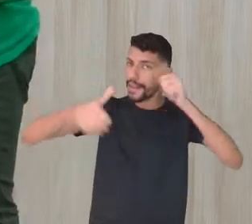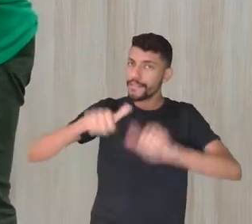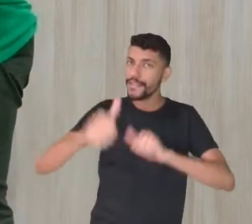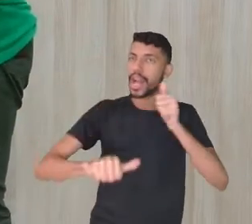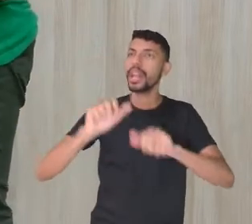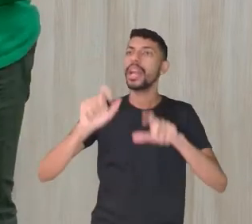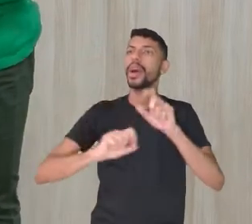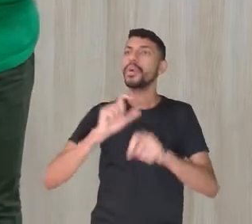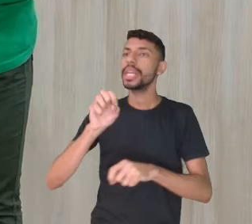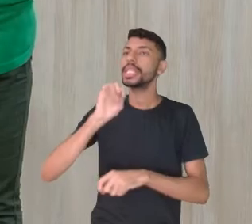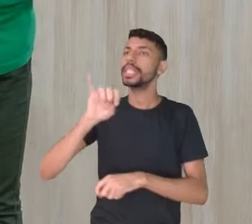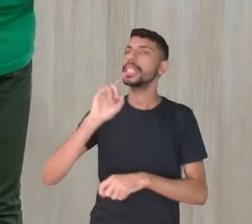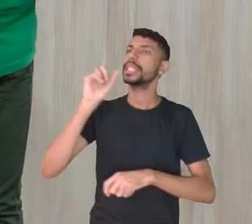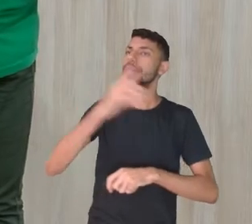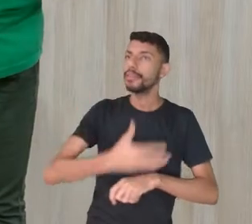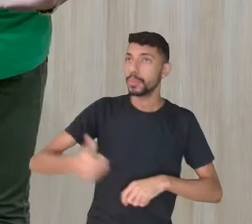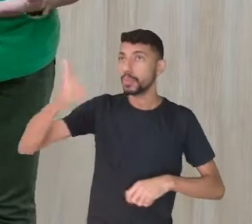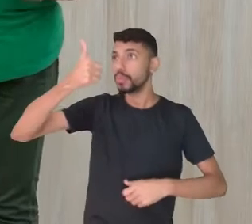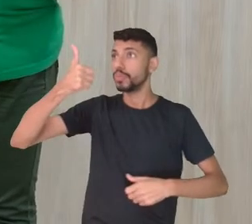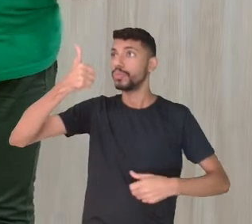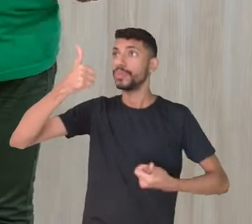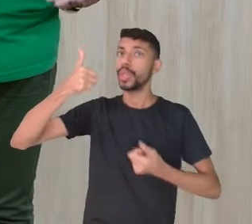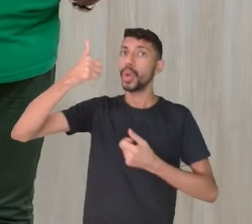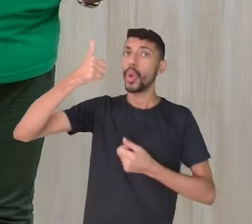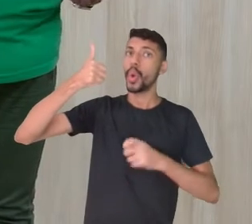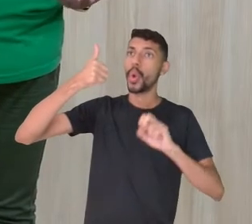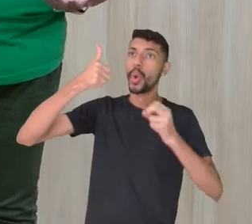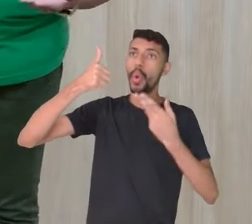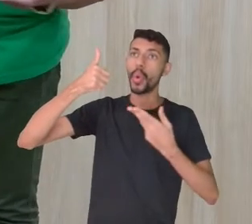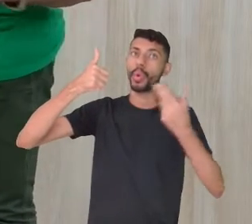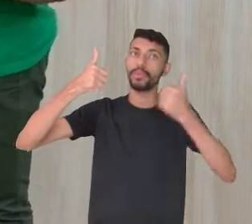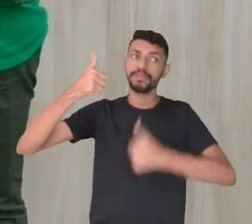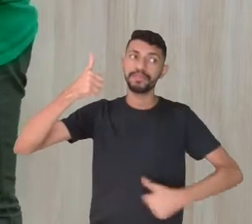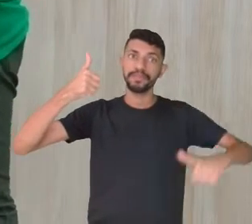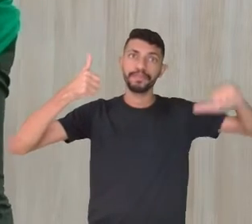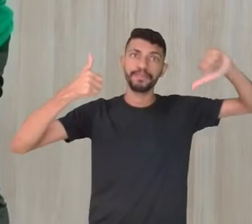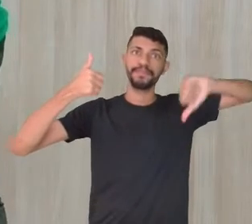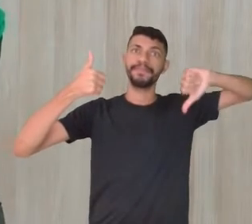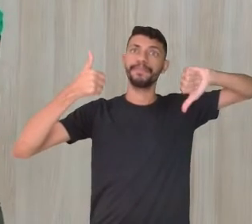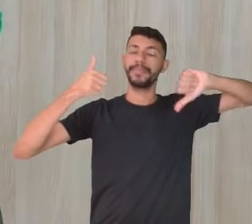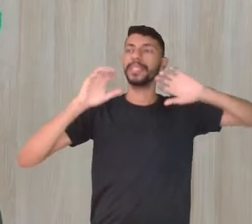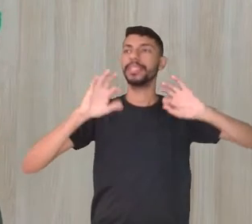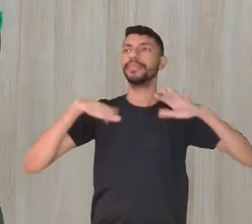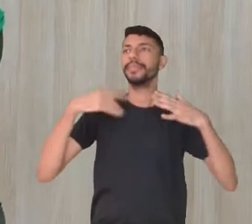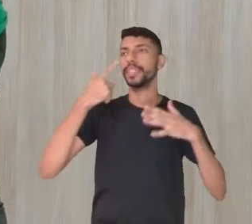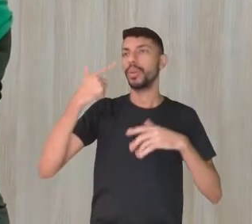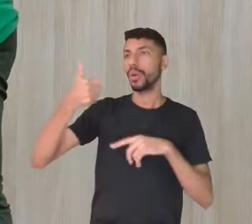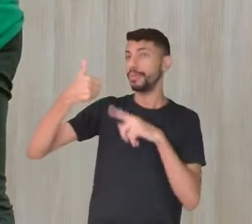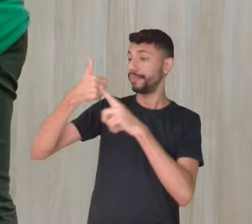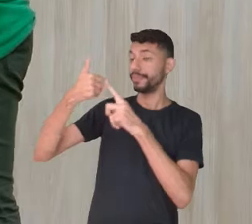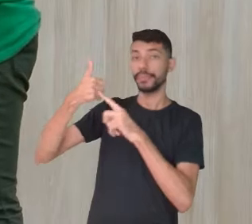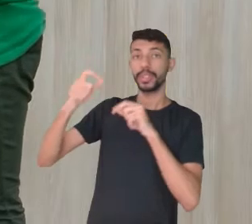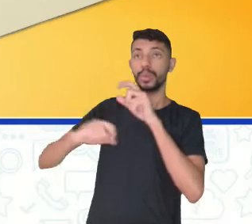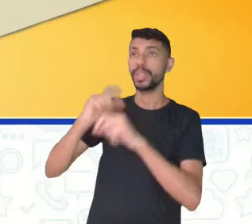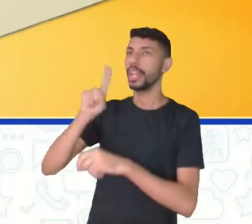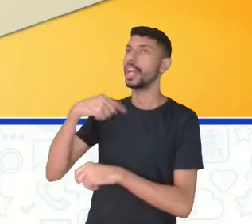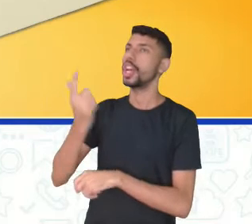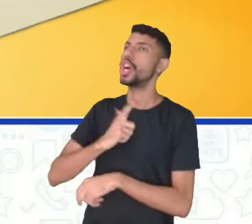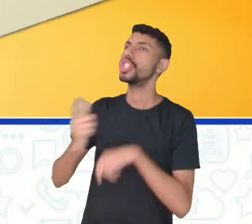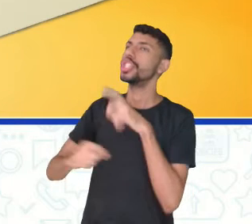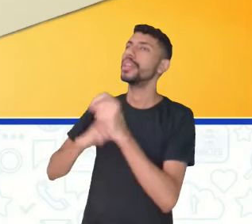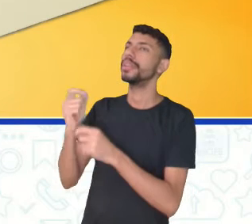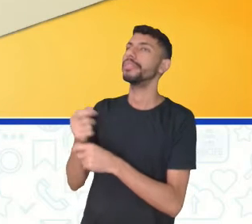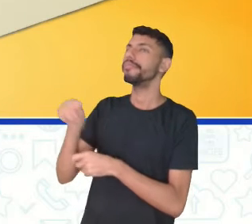as vantagens superam ou se as desvantagens. E entre as vantagens nós temos não usar